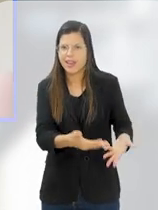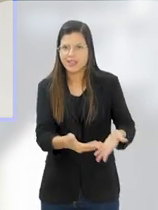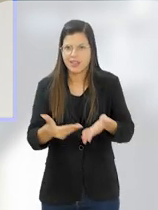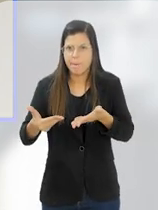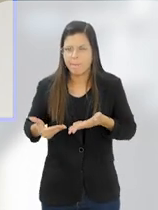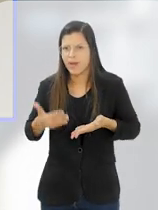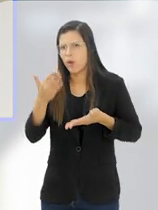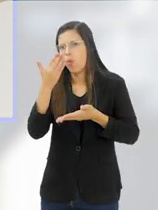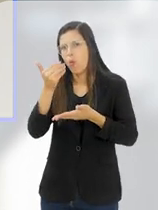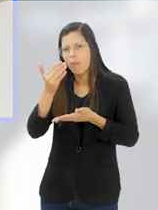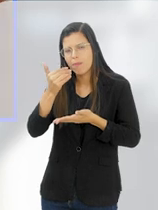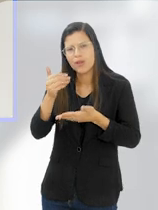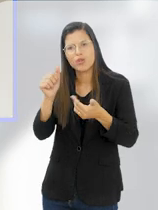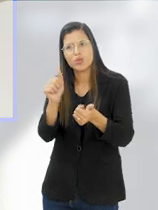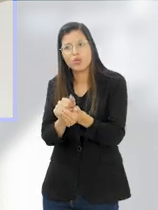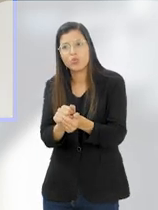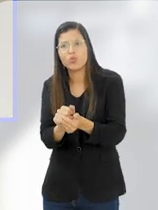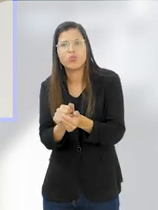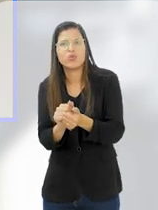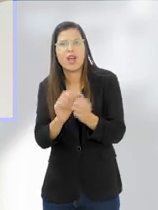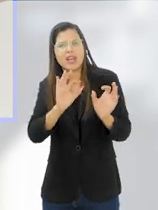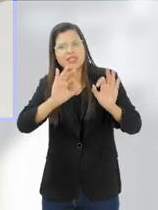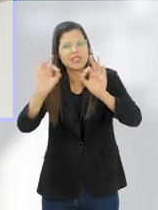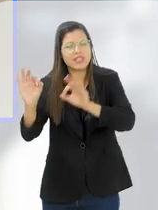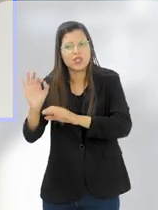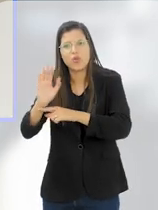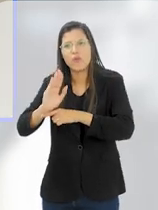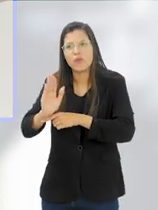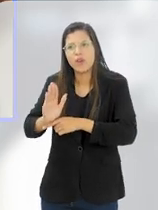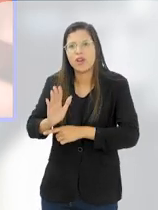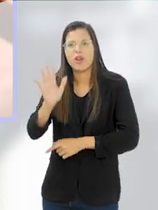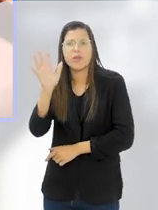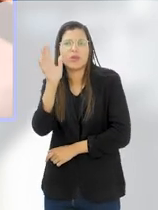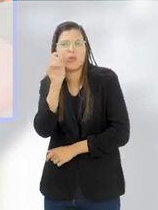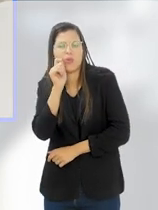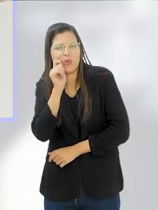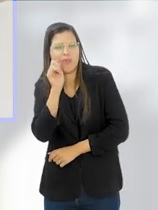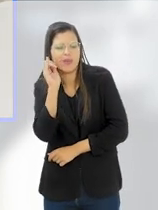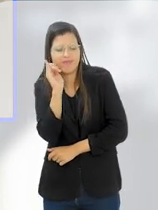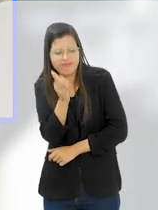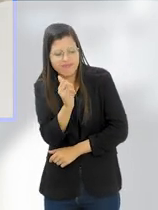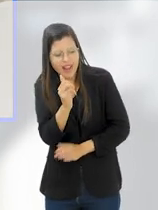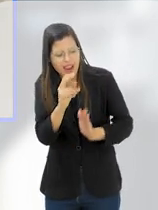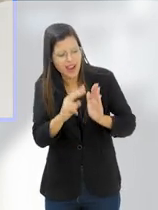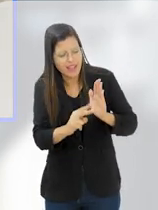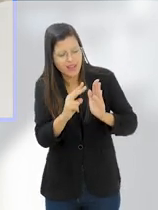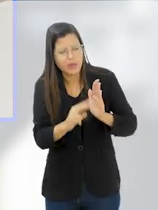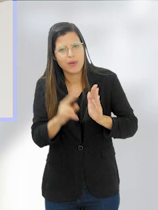conversar e jantar junto de novo, e assistir um filme juntos e colocar para dormir contando uma história,